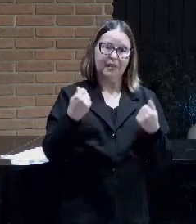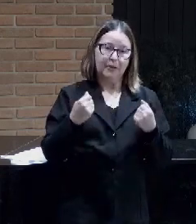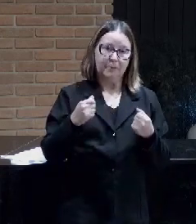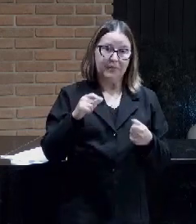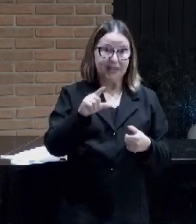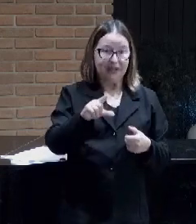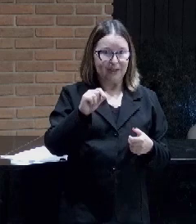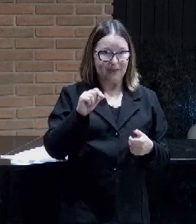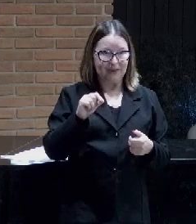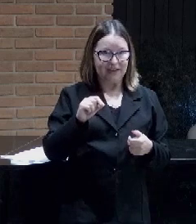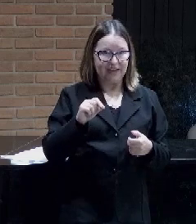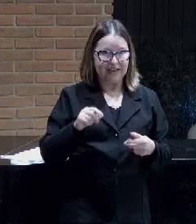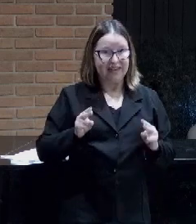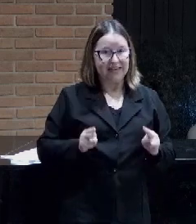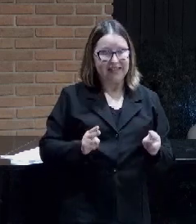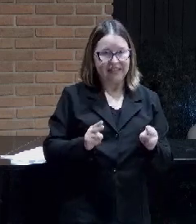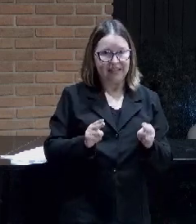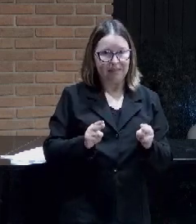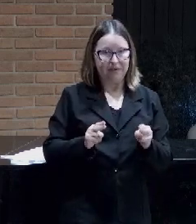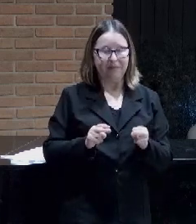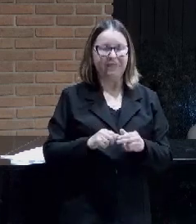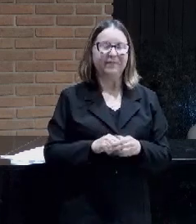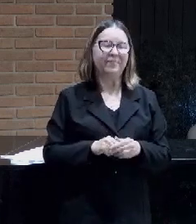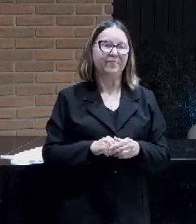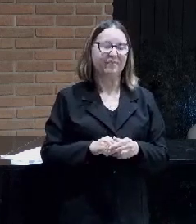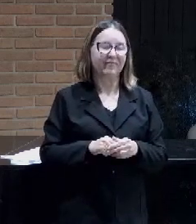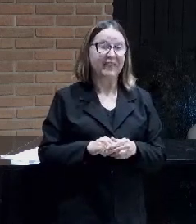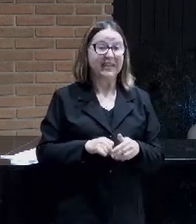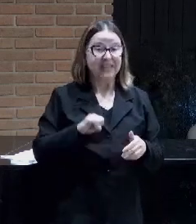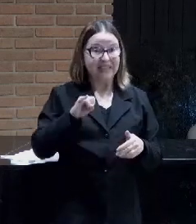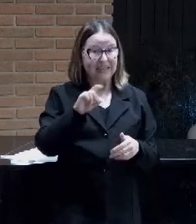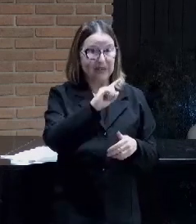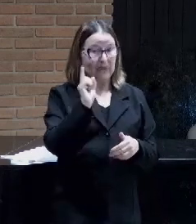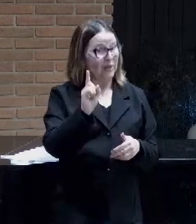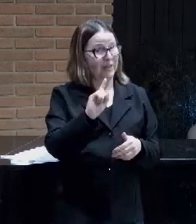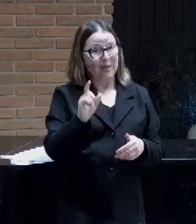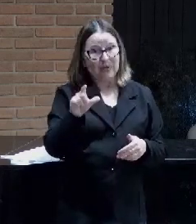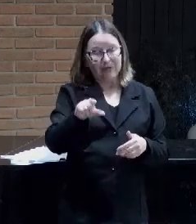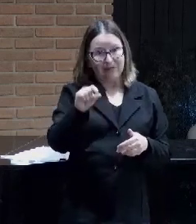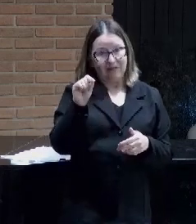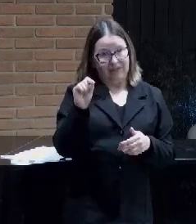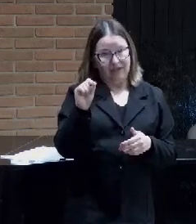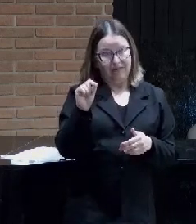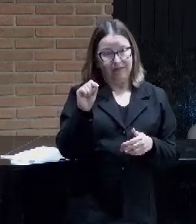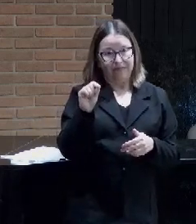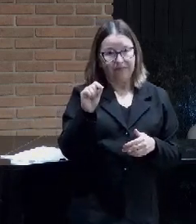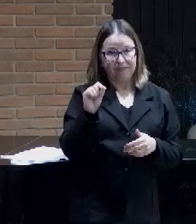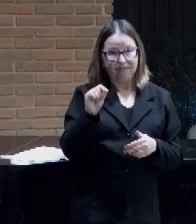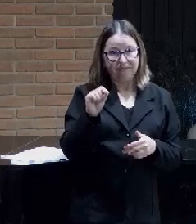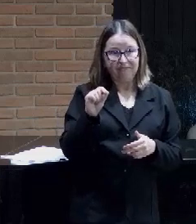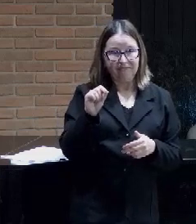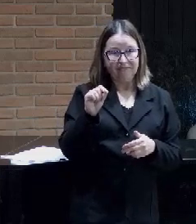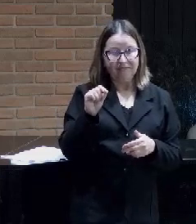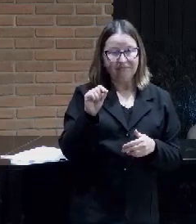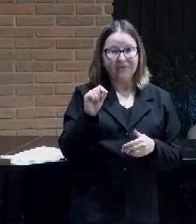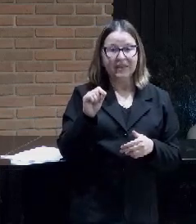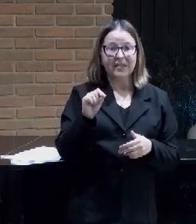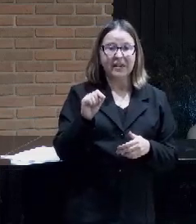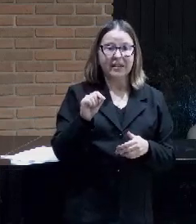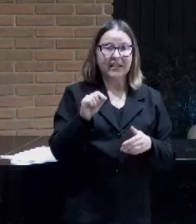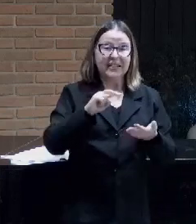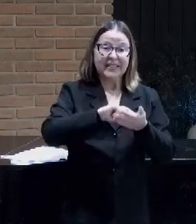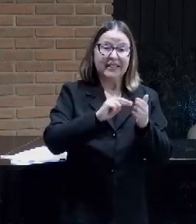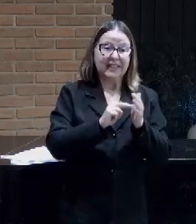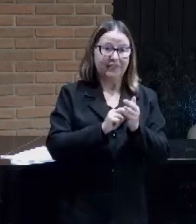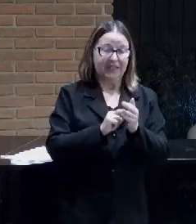todo. Isso é uma coisa tão curiosa que se nós não decidimos, isso é uma decisão. Porque nós decidimos não decidir.